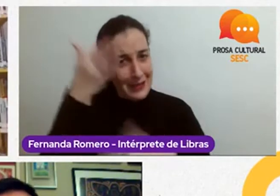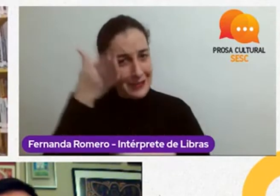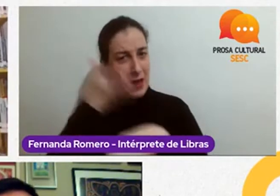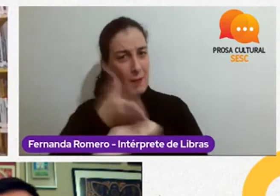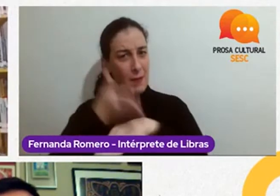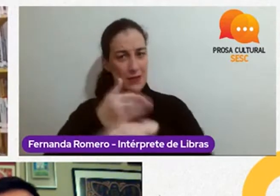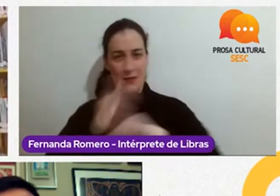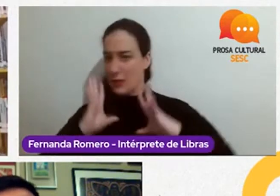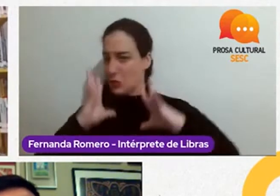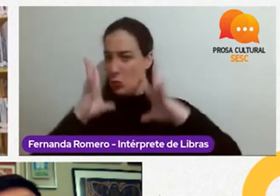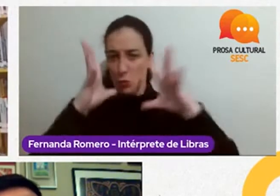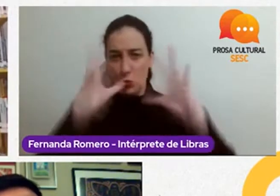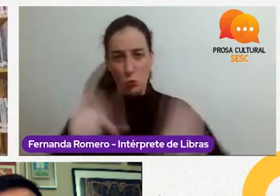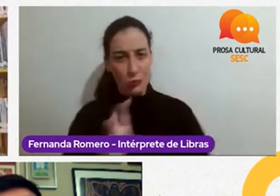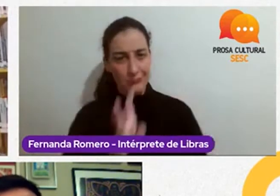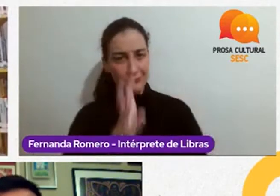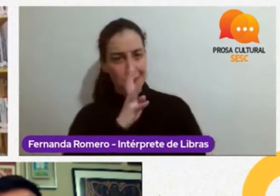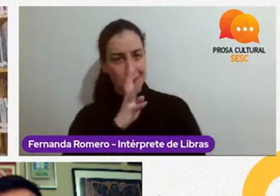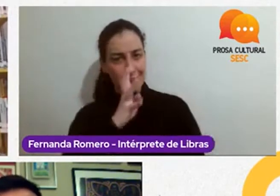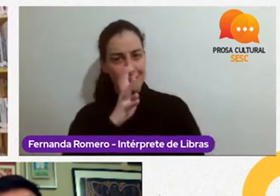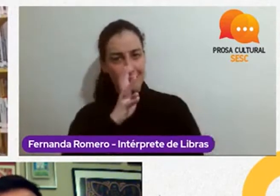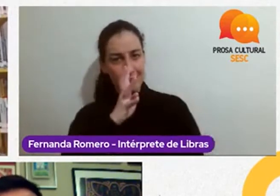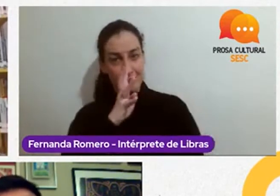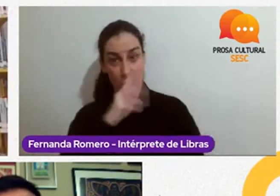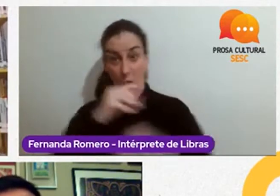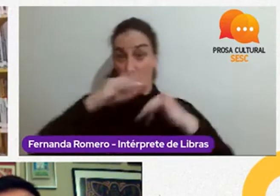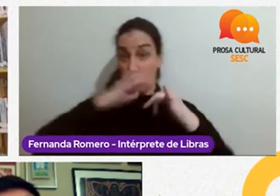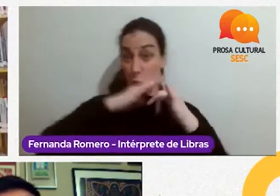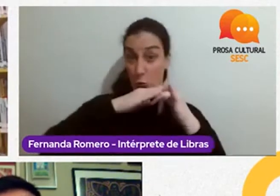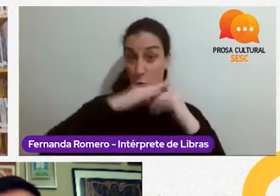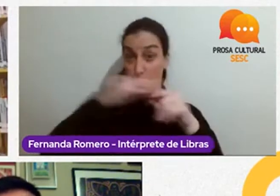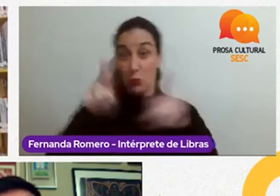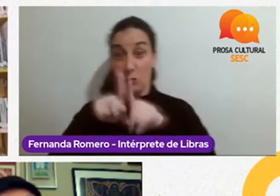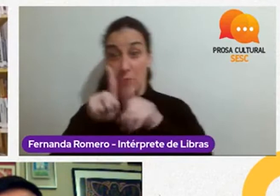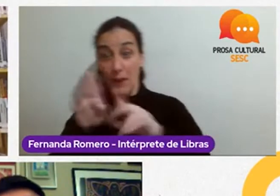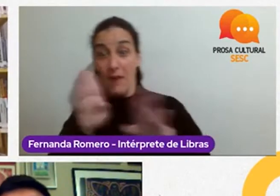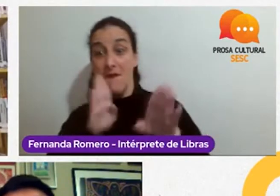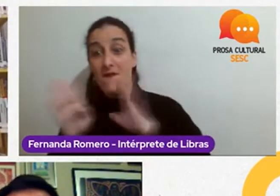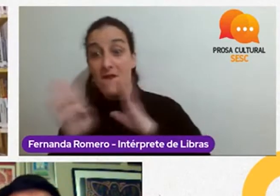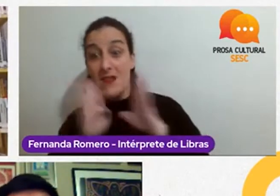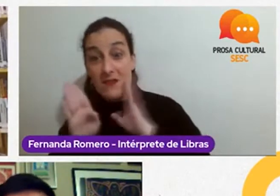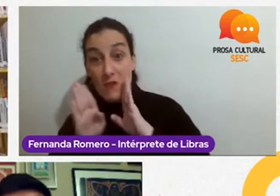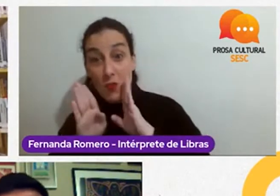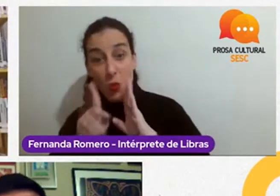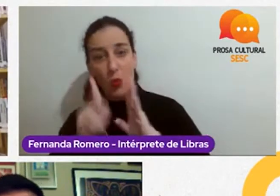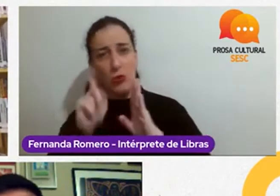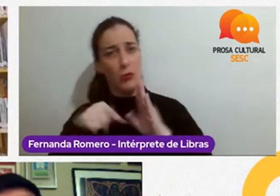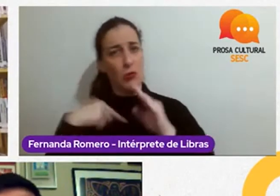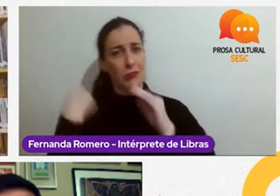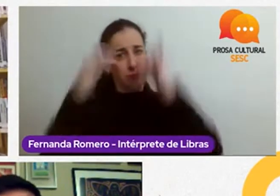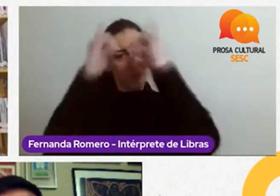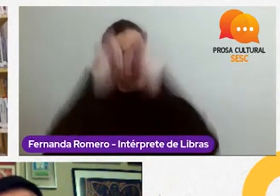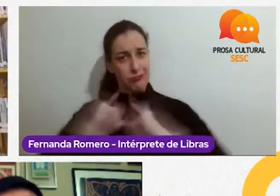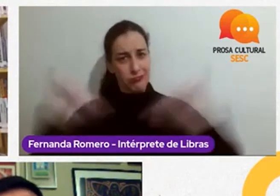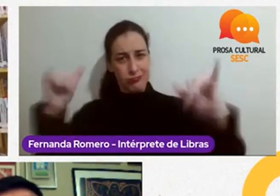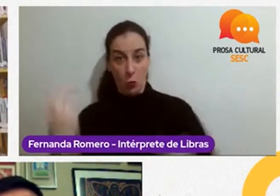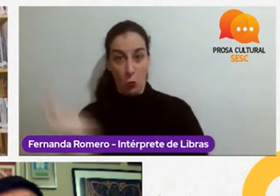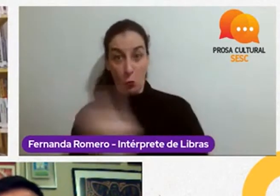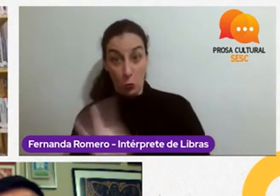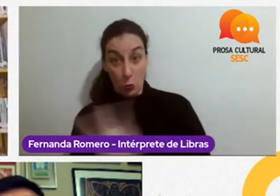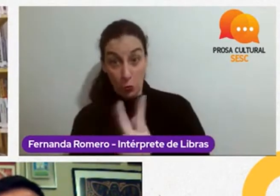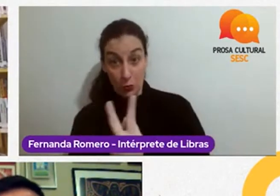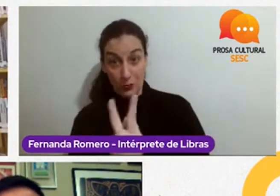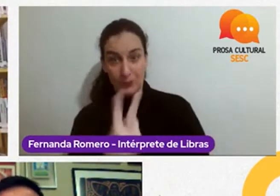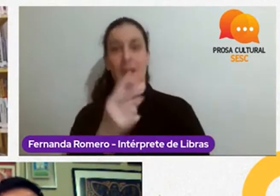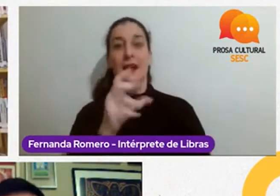todos vocês aí que estão assistindo, tanto no YouTube quanto no Facebook. A gente está transmitindo nessas duas plataformas, e o Silvio